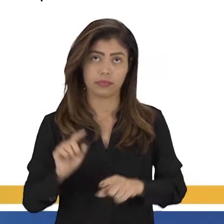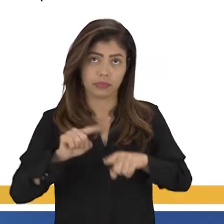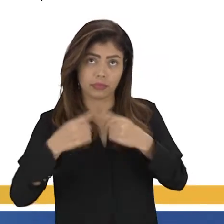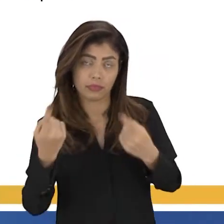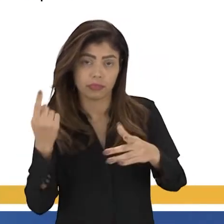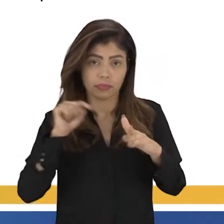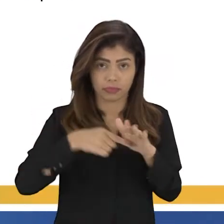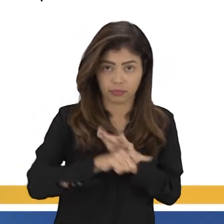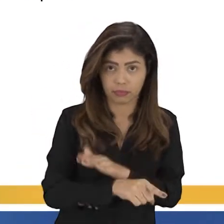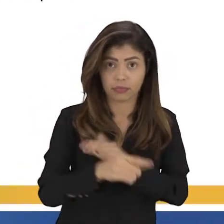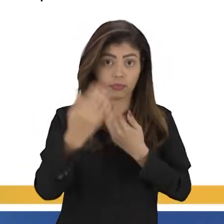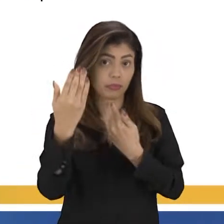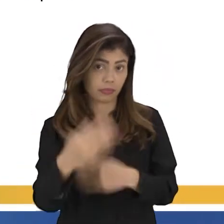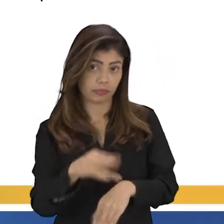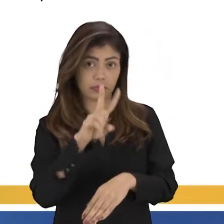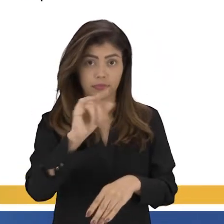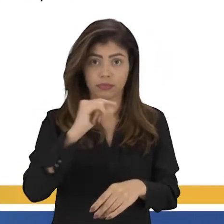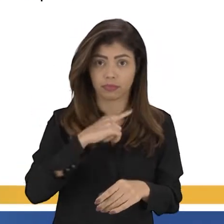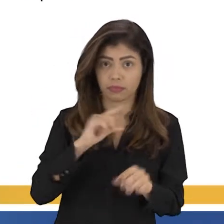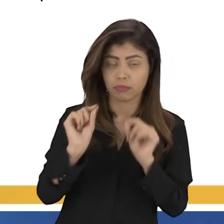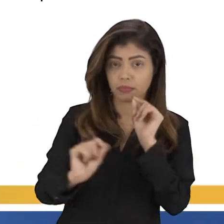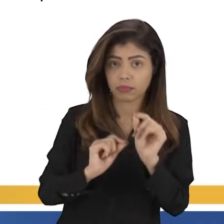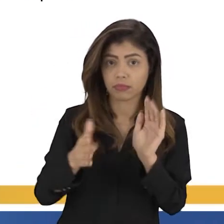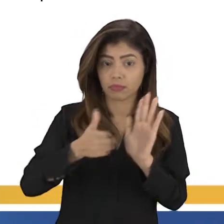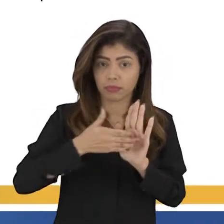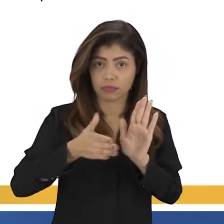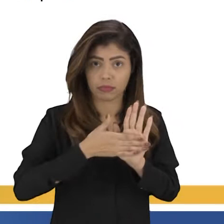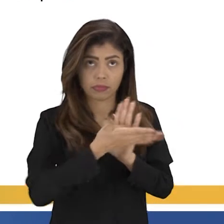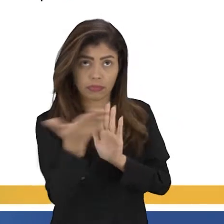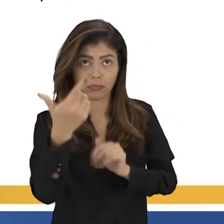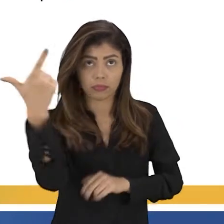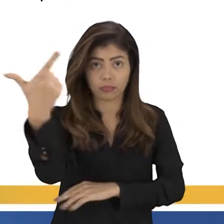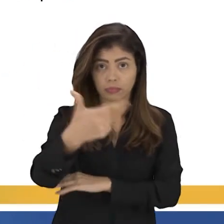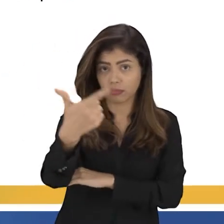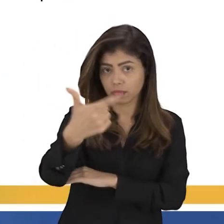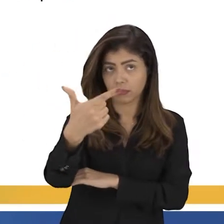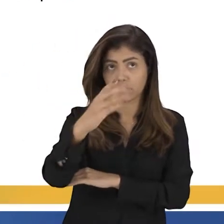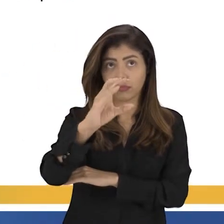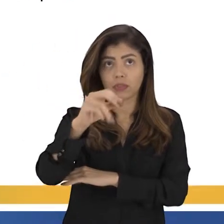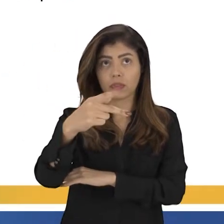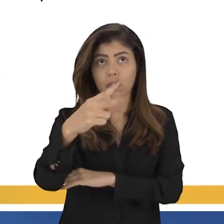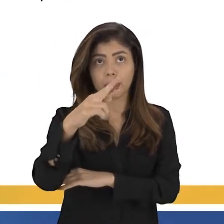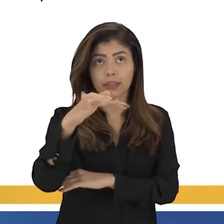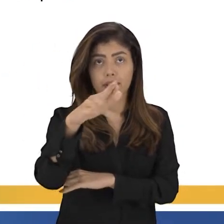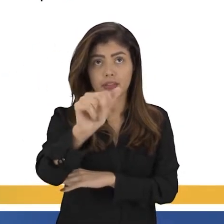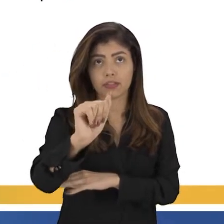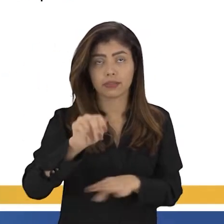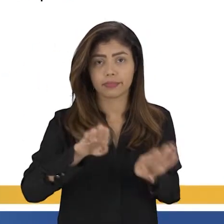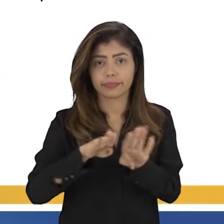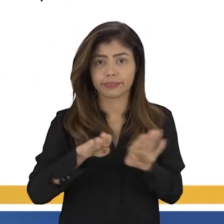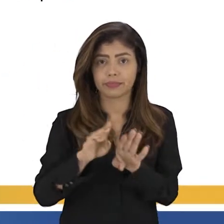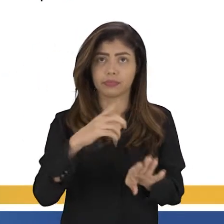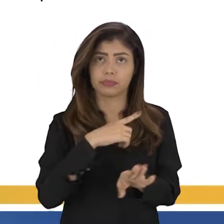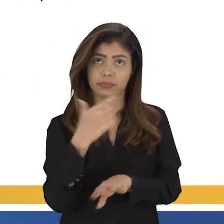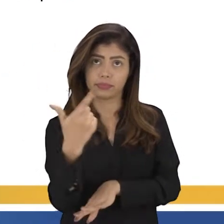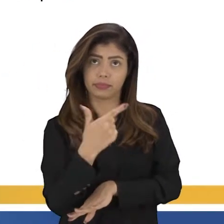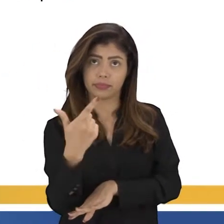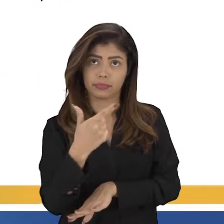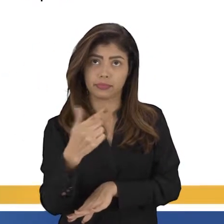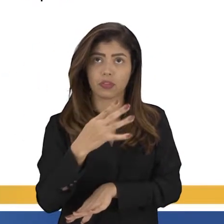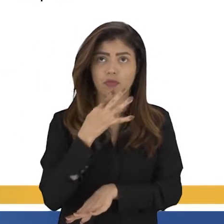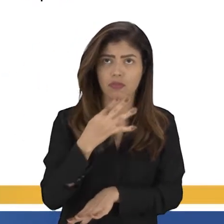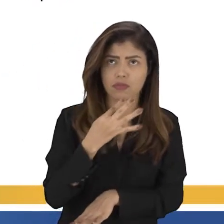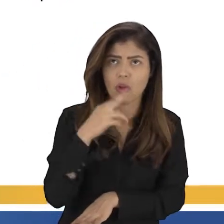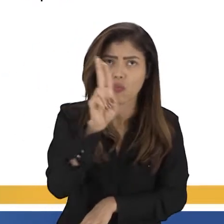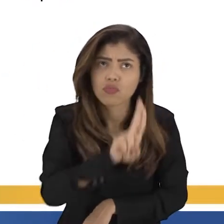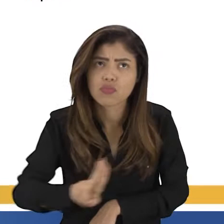Nós, dentro dessa prova, nós estamos nessa competência de área 2. O que ela te exige? Conhecer e